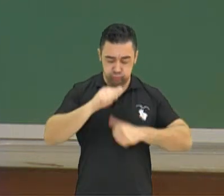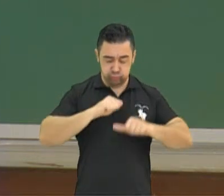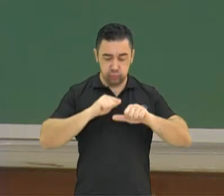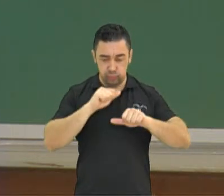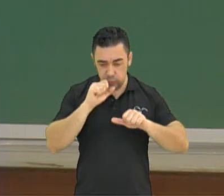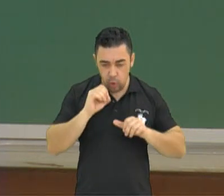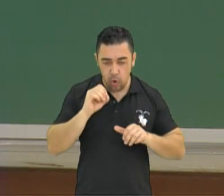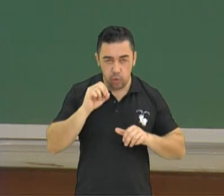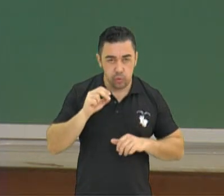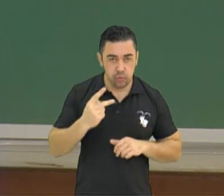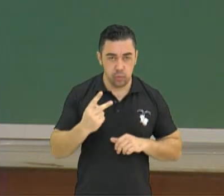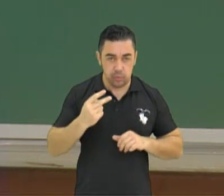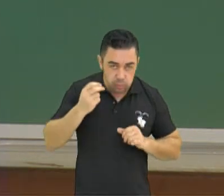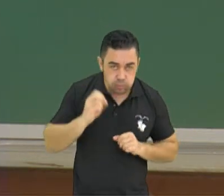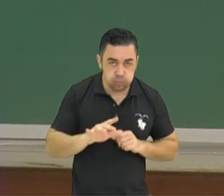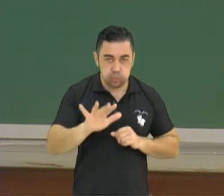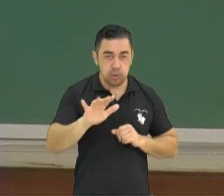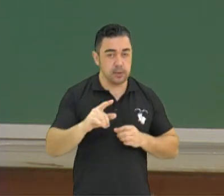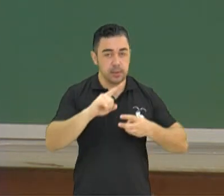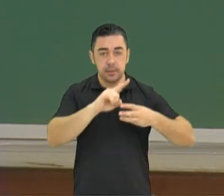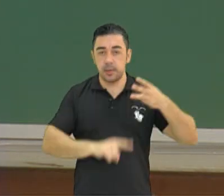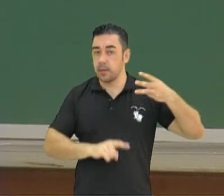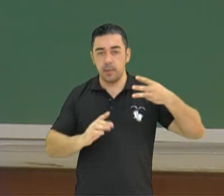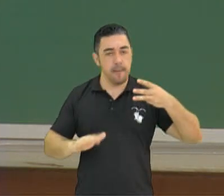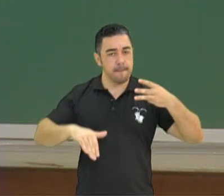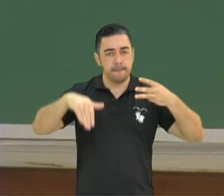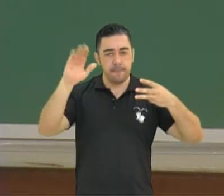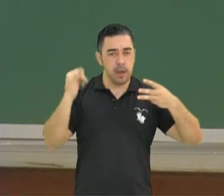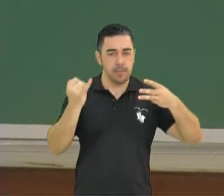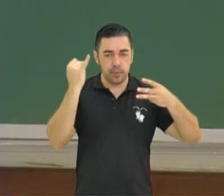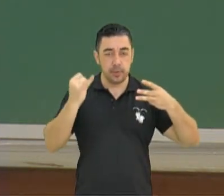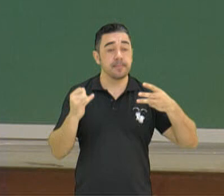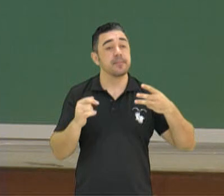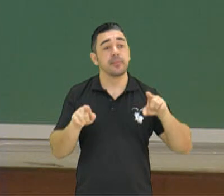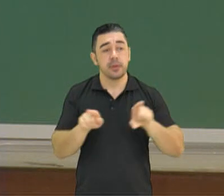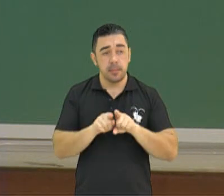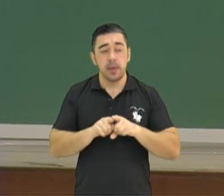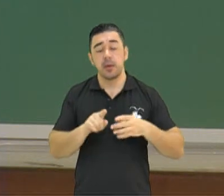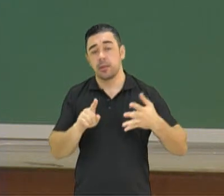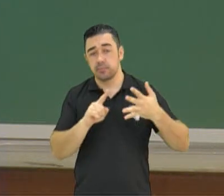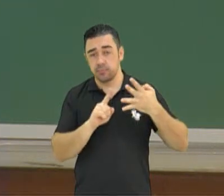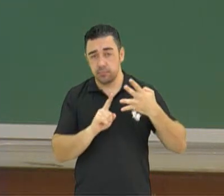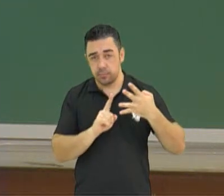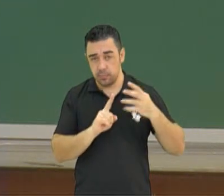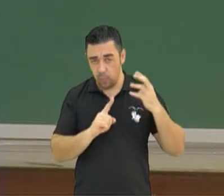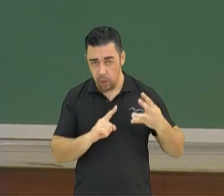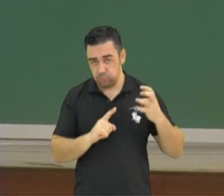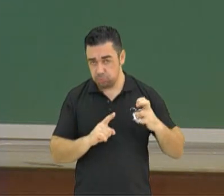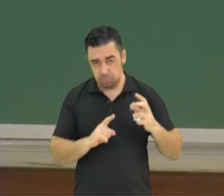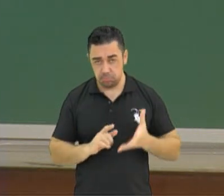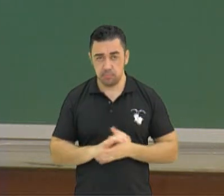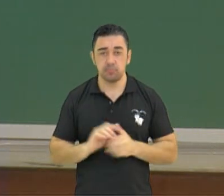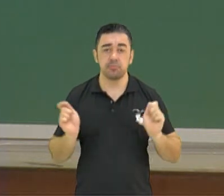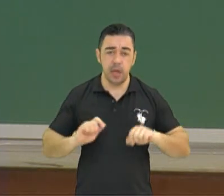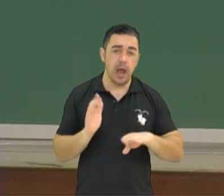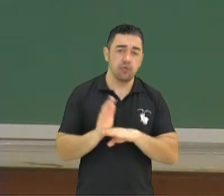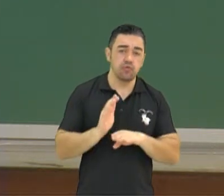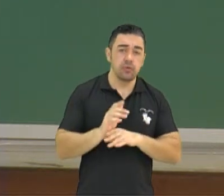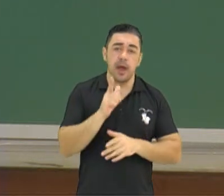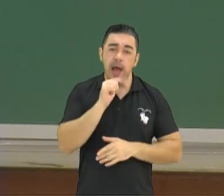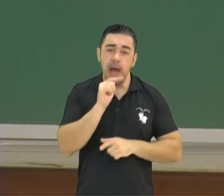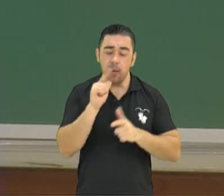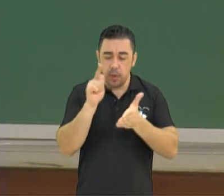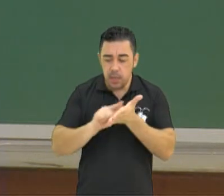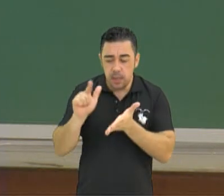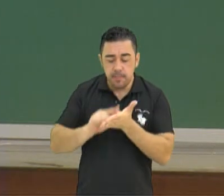em alimento. Então, essas 3 coisas aqui são as mais importantes, mas você ainda pode ter lembrado de outras. Ó, esses seres podem ajudar no ciclo da água,